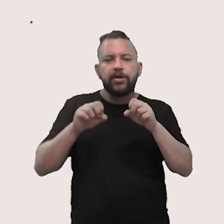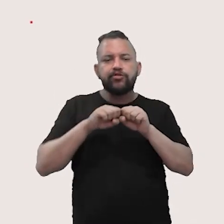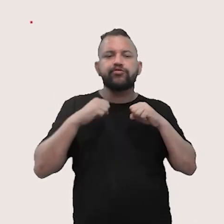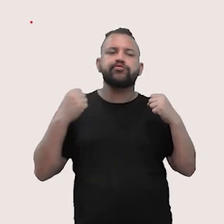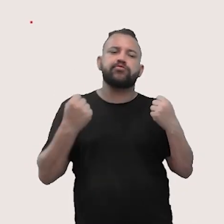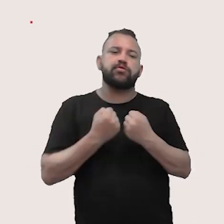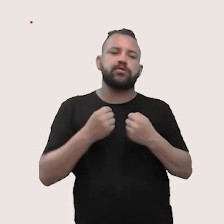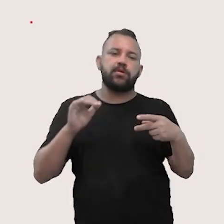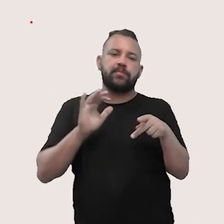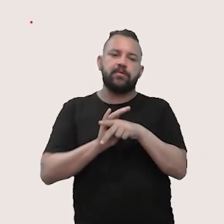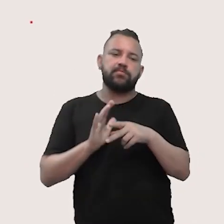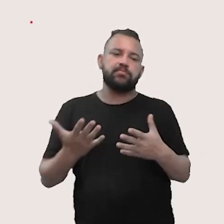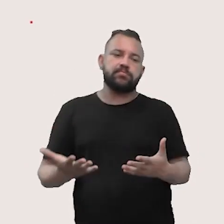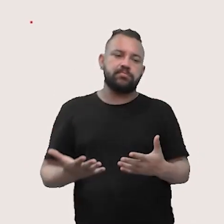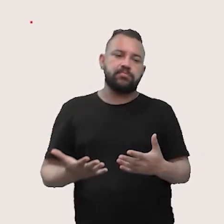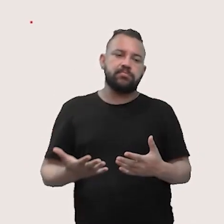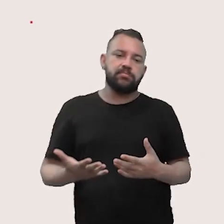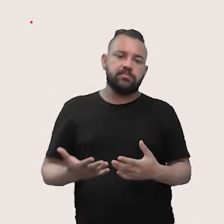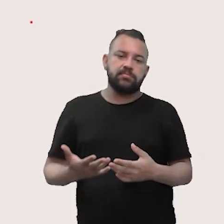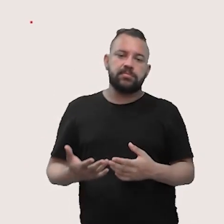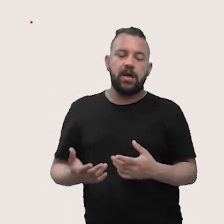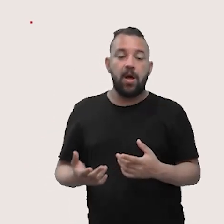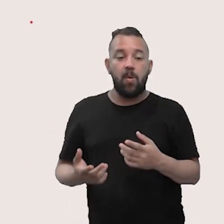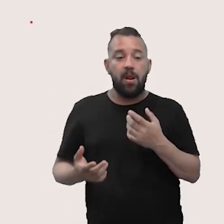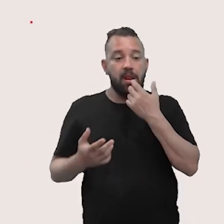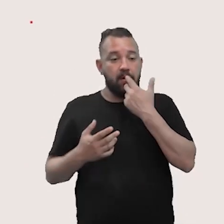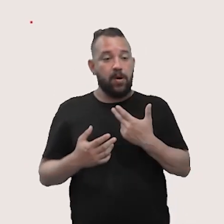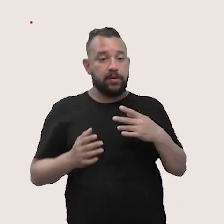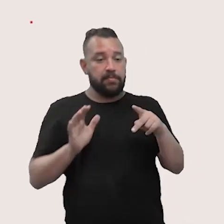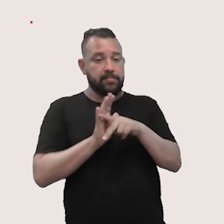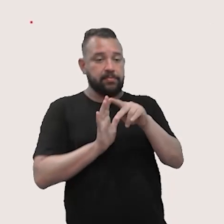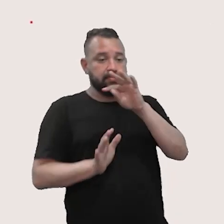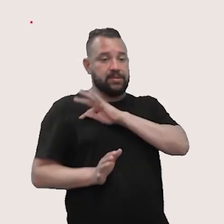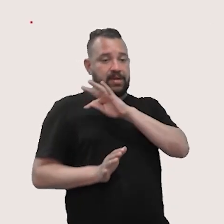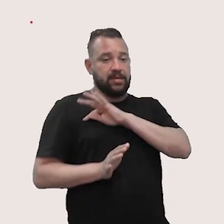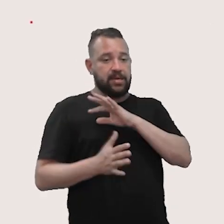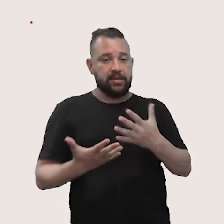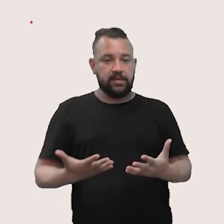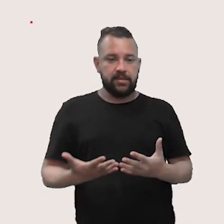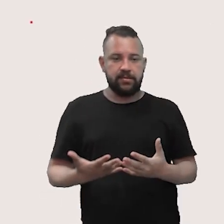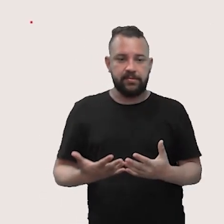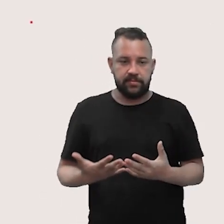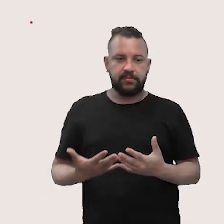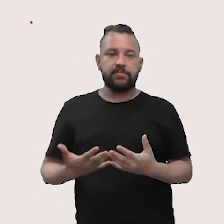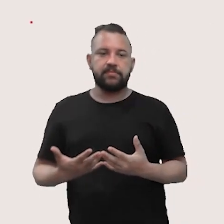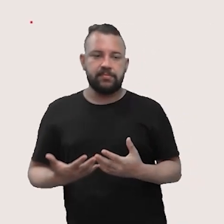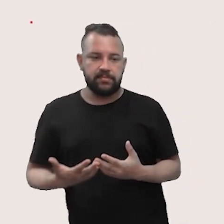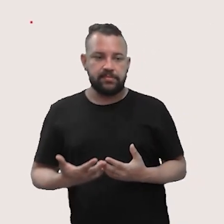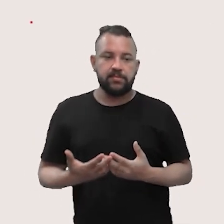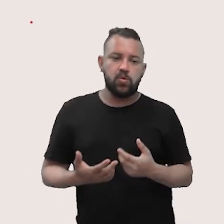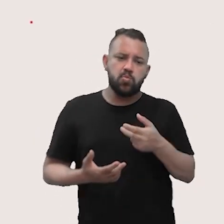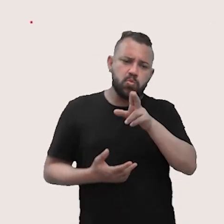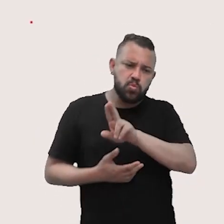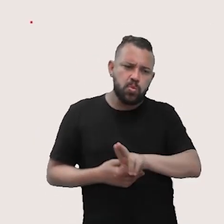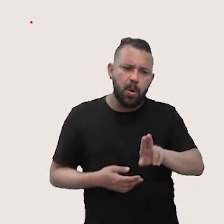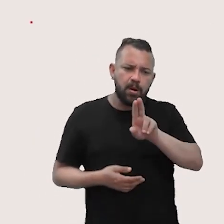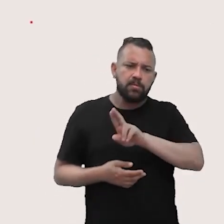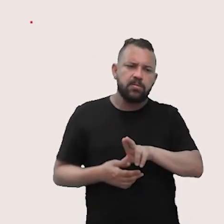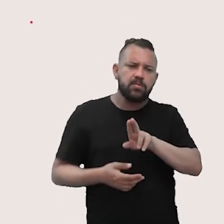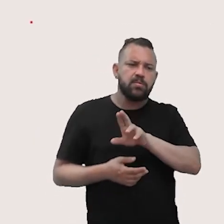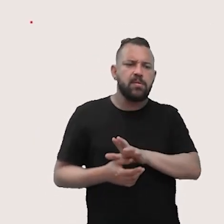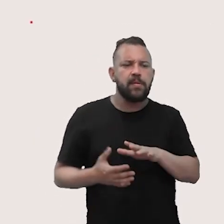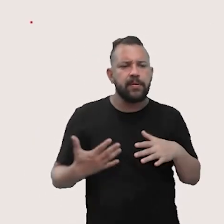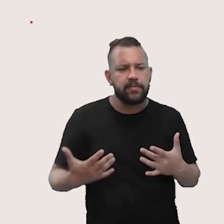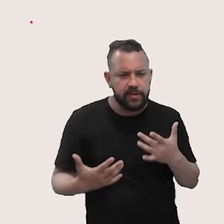socioletos, né? Como eu falei a vocês, ó, a linguagem técnica, destaque isso aí, é uma linguagem técnica utilizada pelos